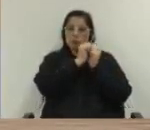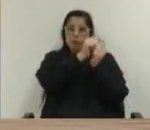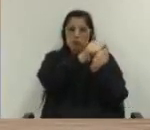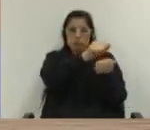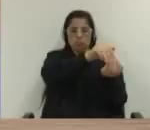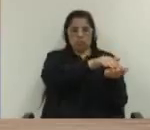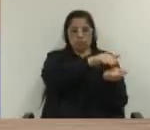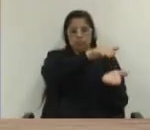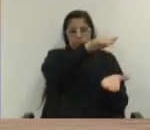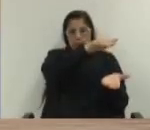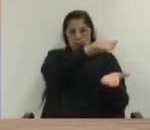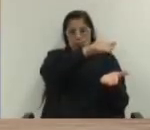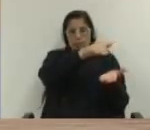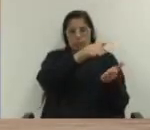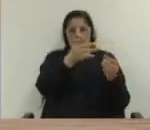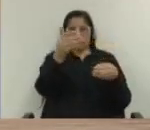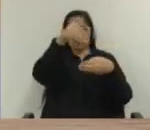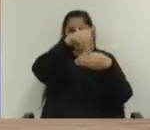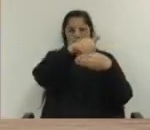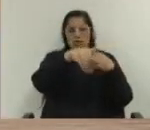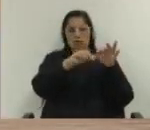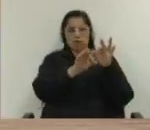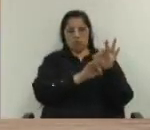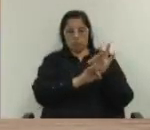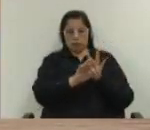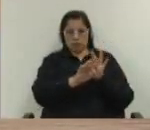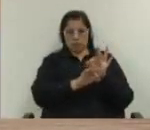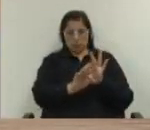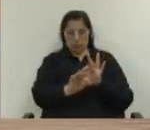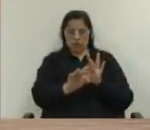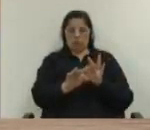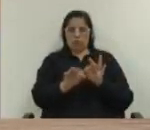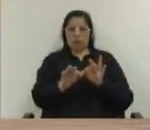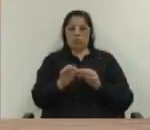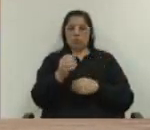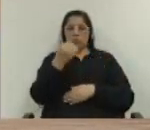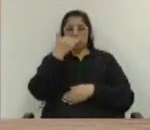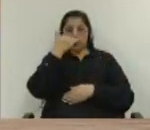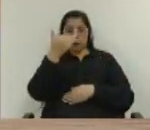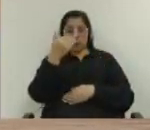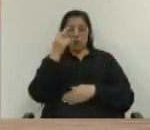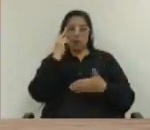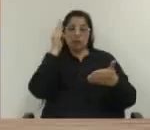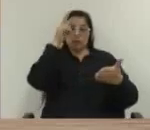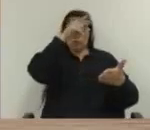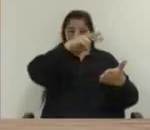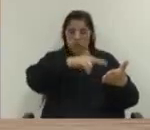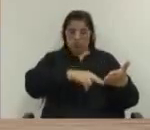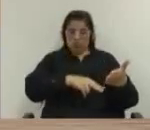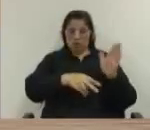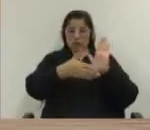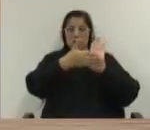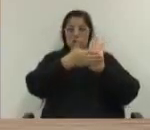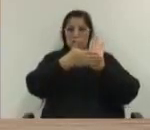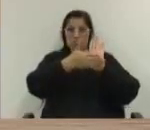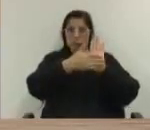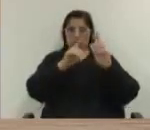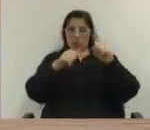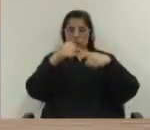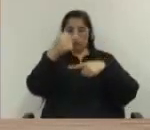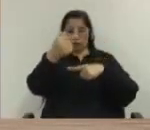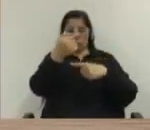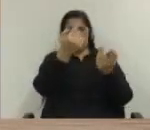do projeto de lei ora apresentado. Solicitamos que a presente proposta de lei seja apreciada, discutida e, ao final, aprovada pelos